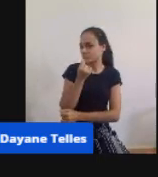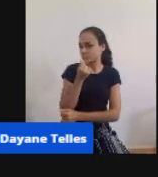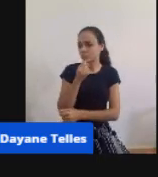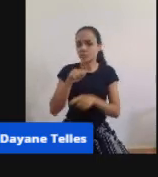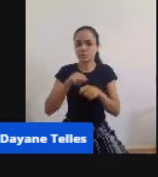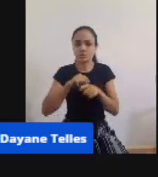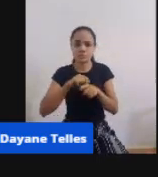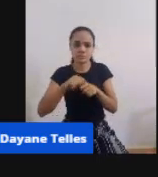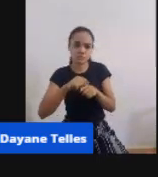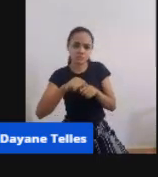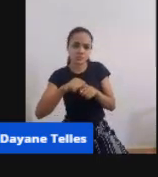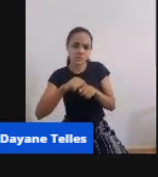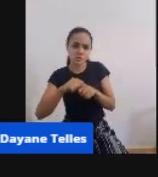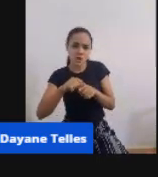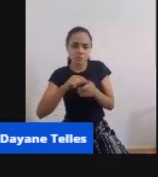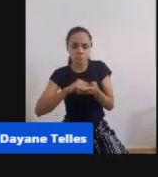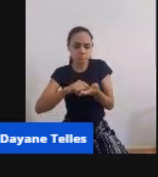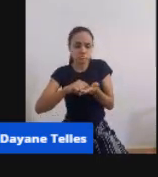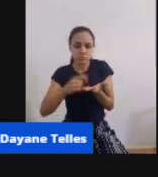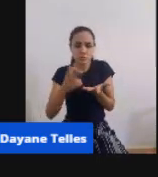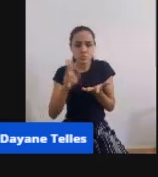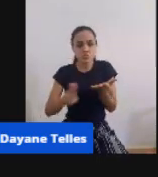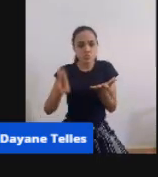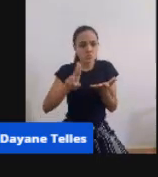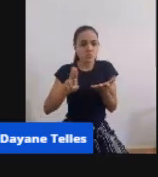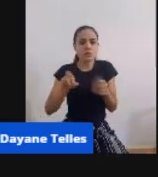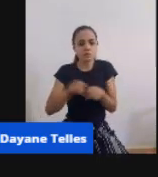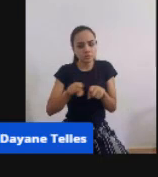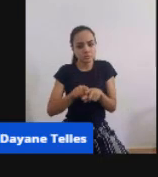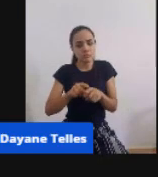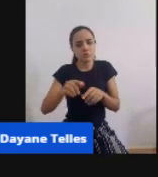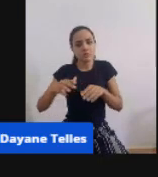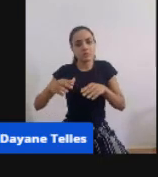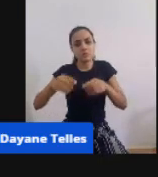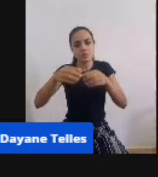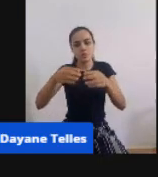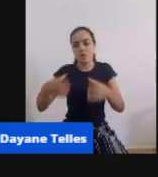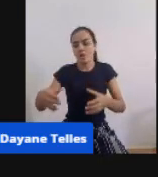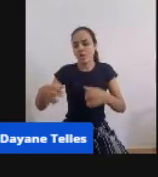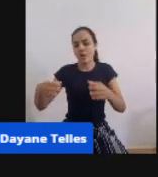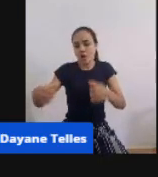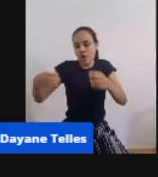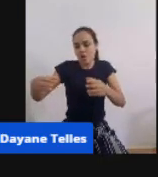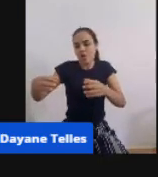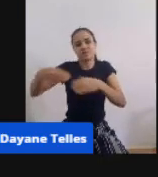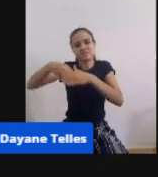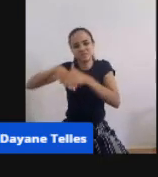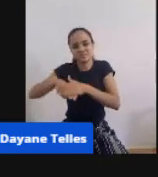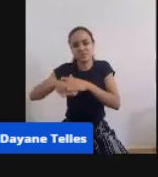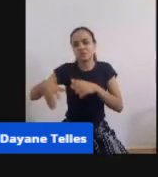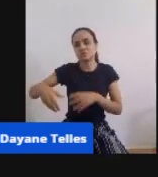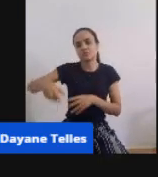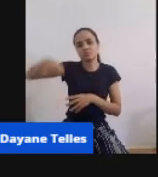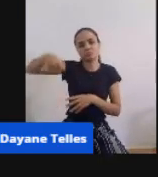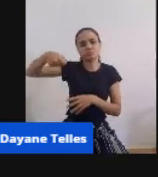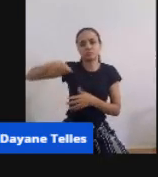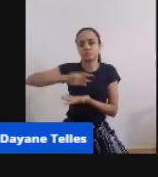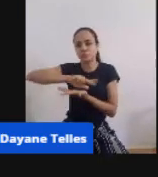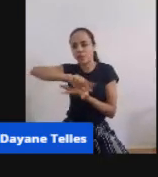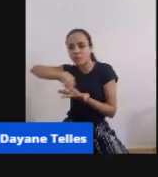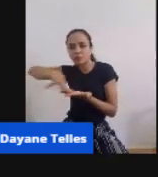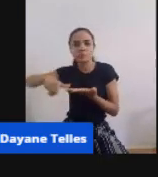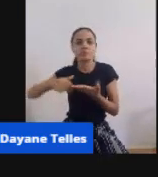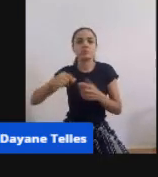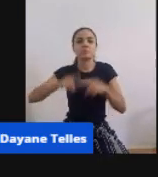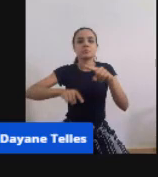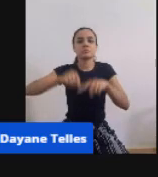como embalagens, caixa de sapato, por exemplo, ou até determinados utensílios domésticos, de